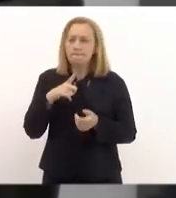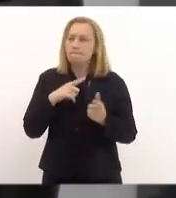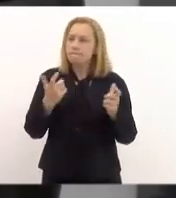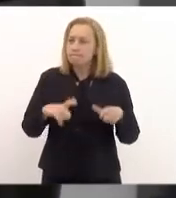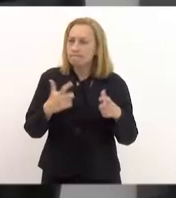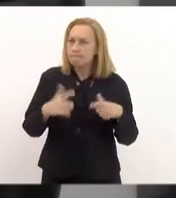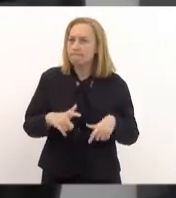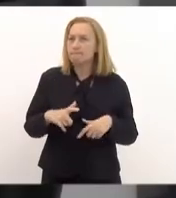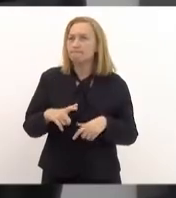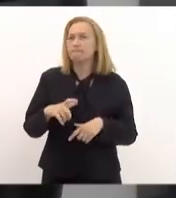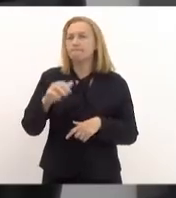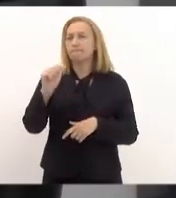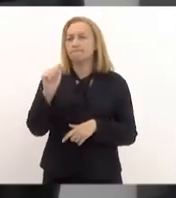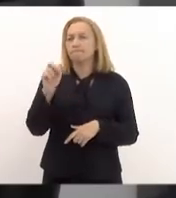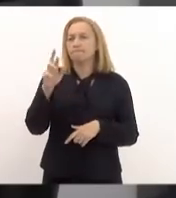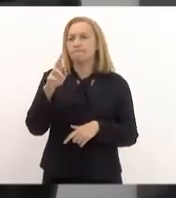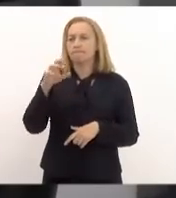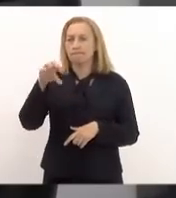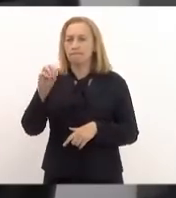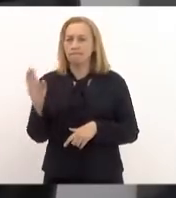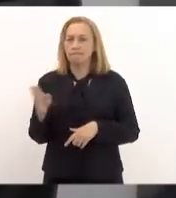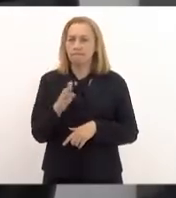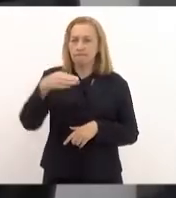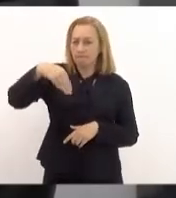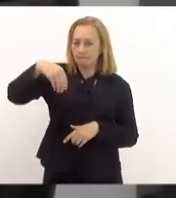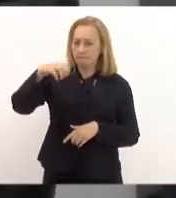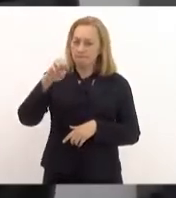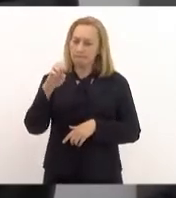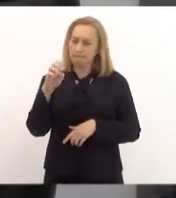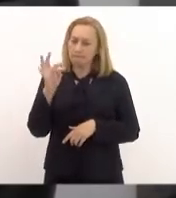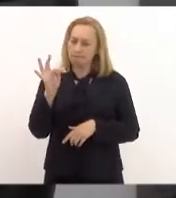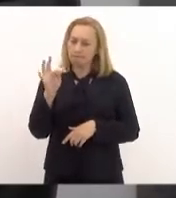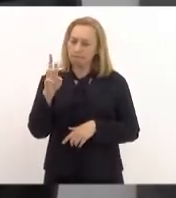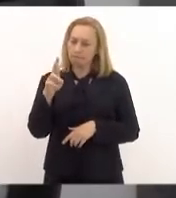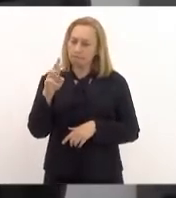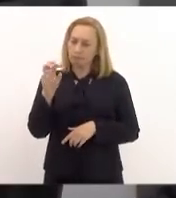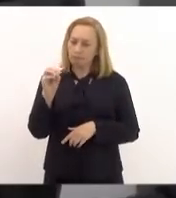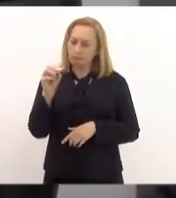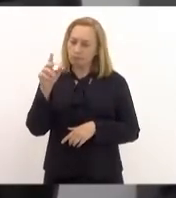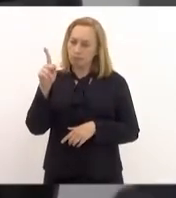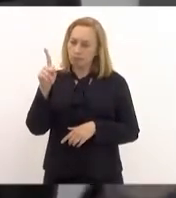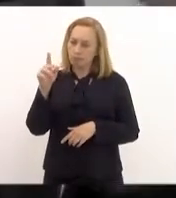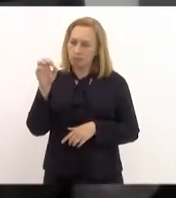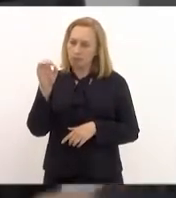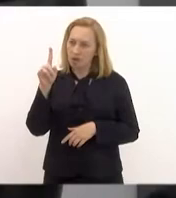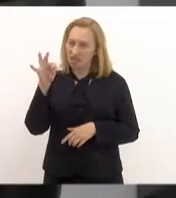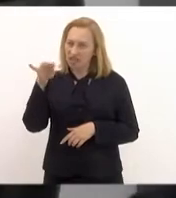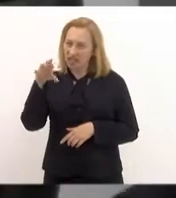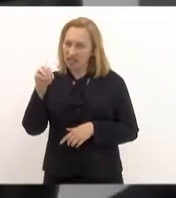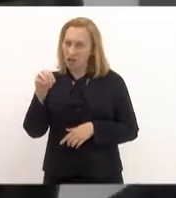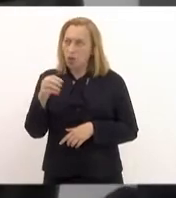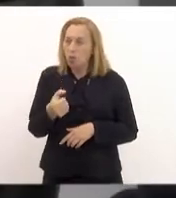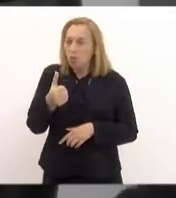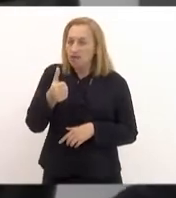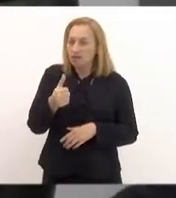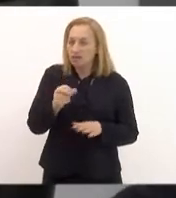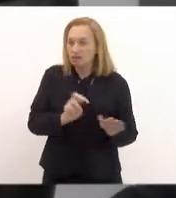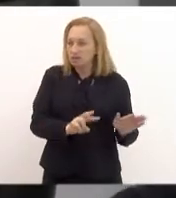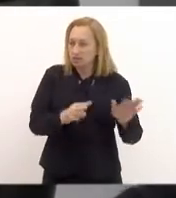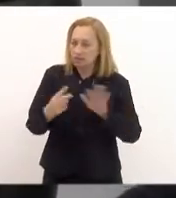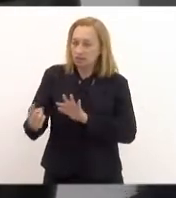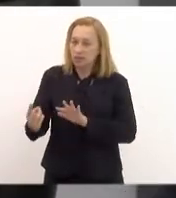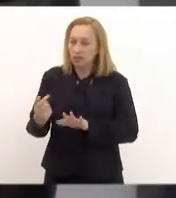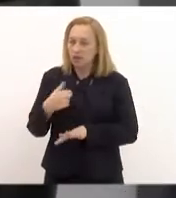mercado petrolífero. Eu era usuário com uma certa frequência. Quase toda semana eu usava o